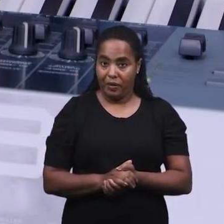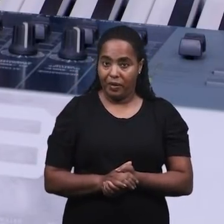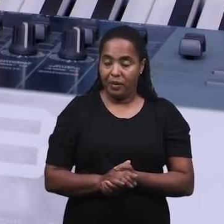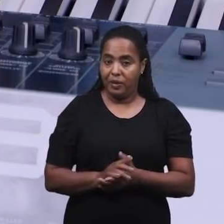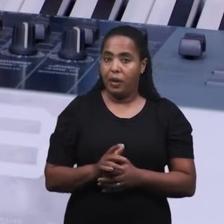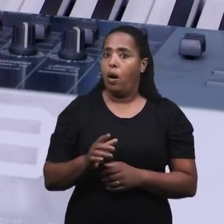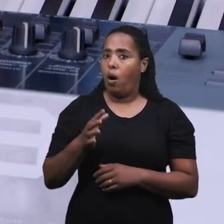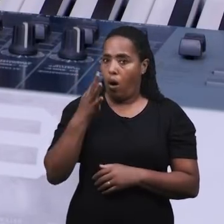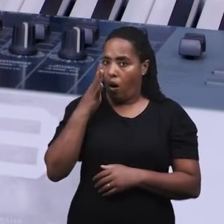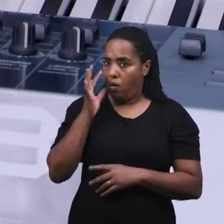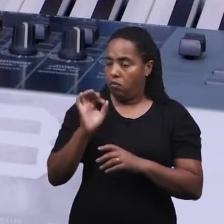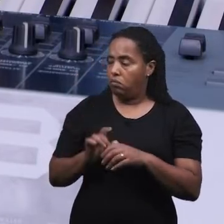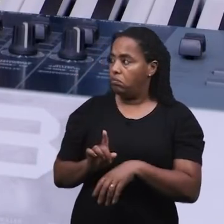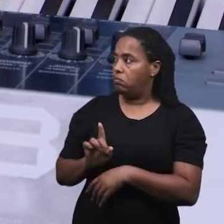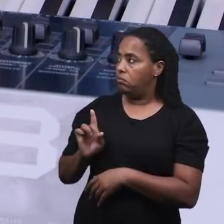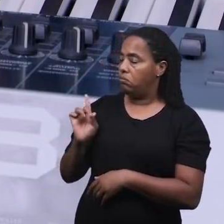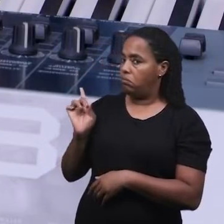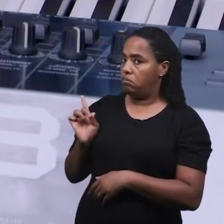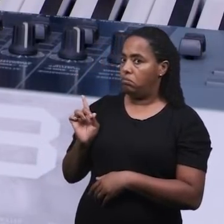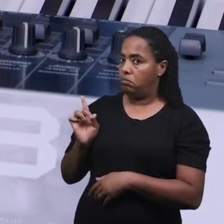com o acorde C.